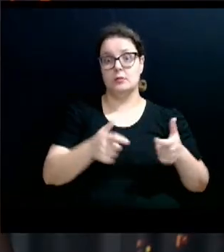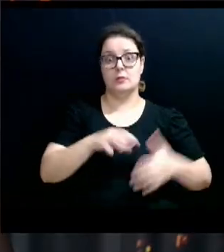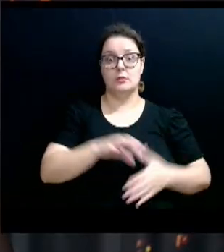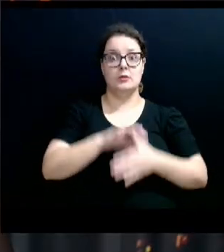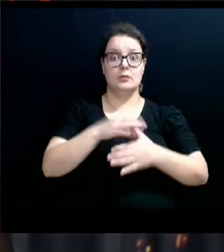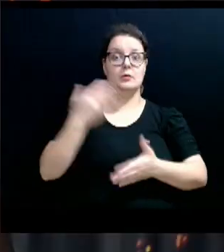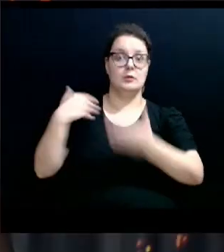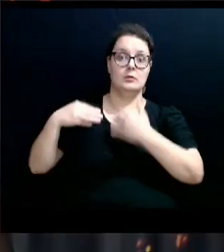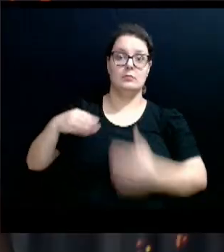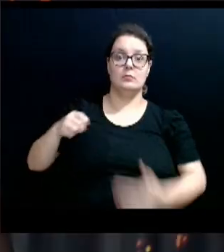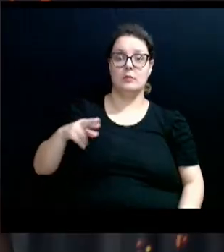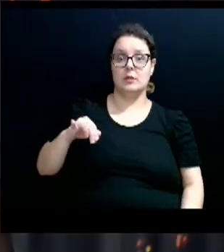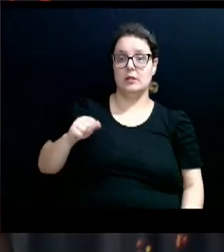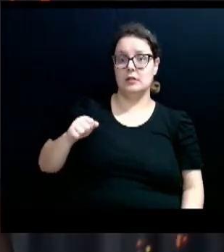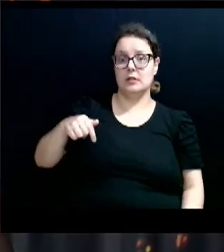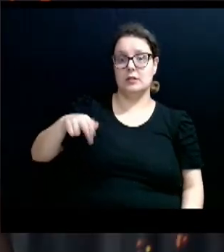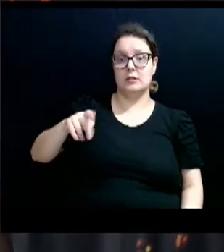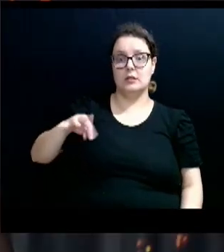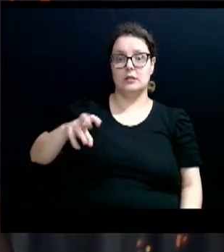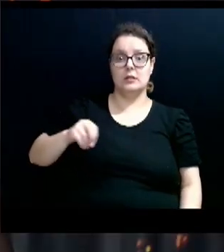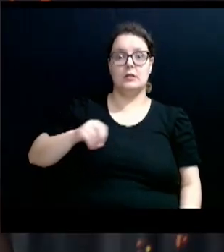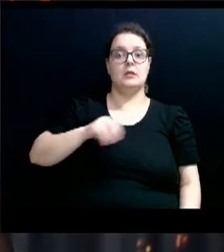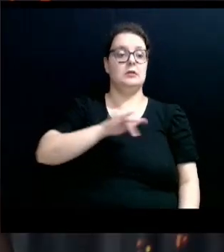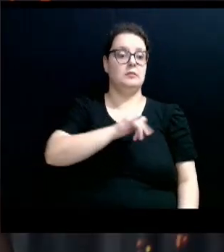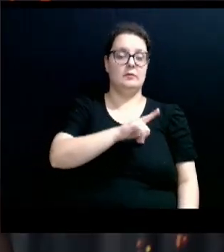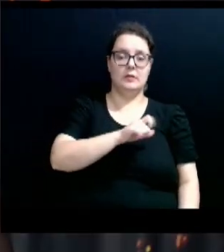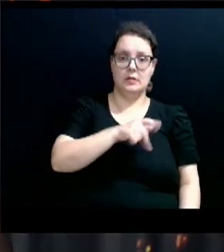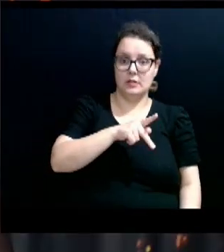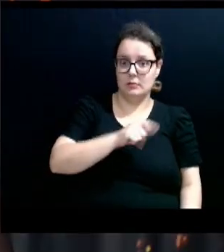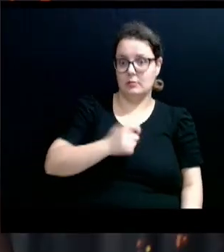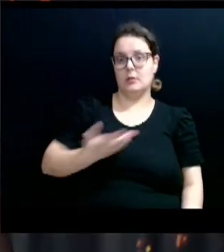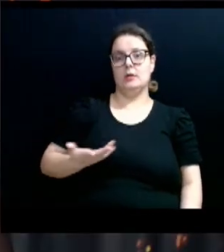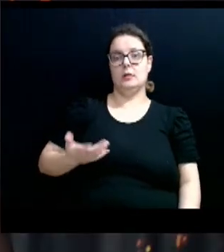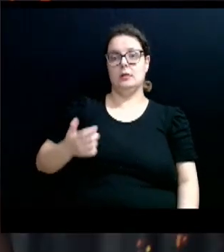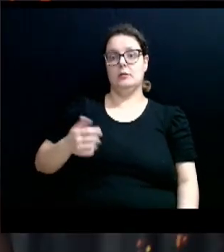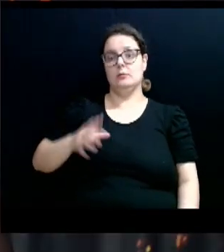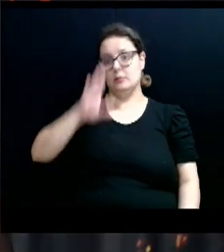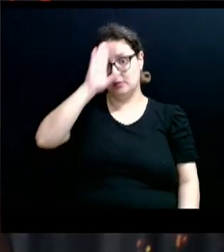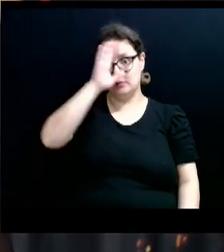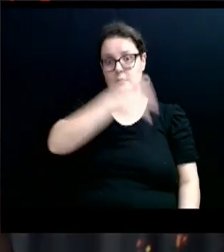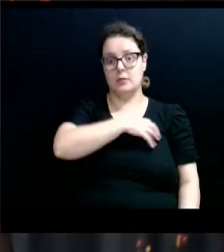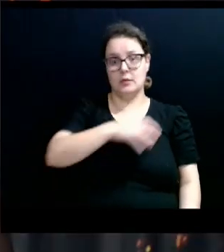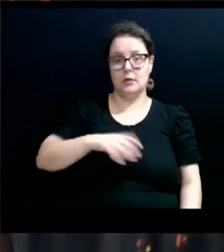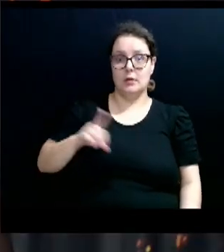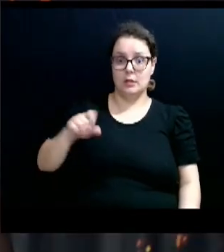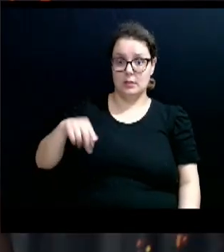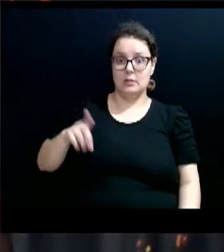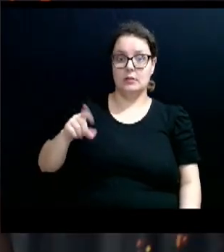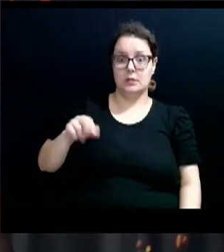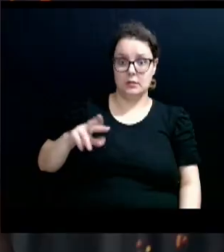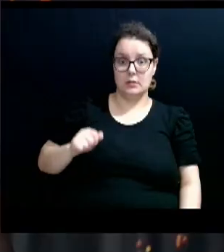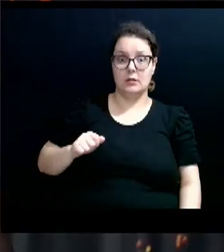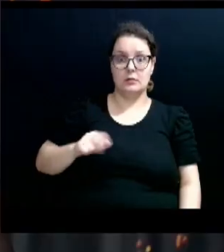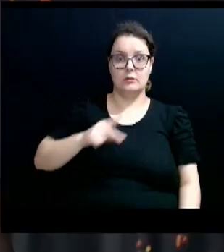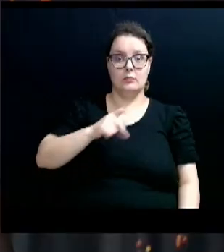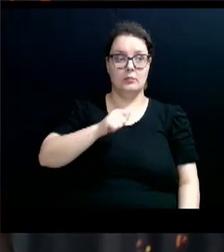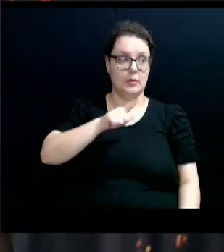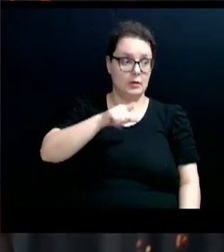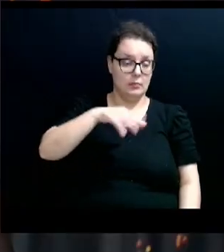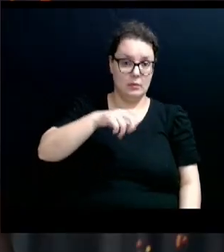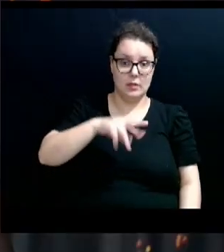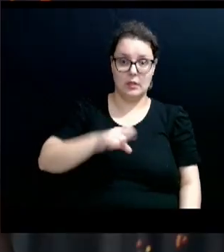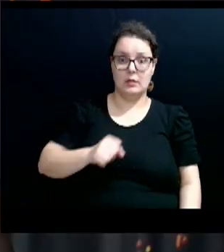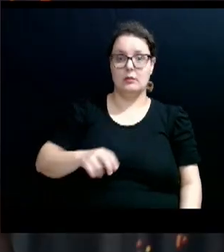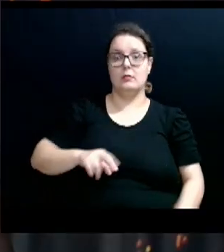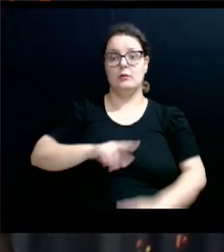Maria Filipa, principalmente na Bahia. E foram mulheres que... A própria Dandara dos Palmares aqui, né? Muita gente vai falar do